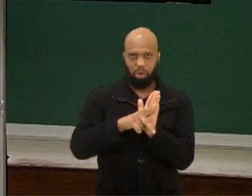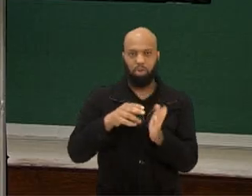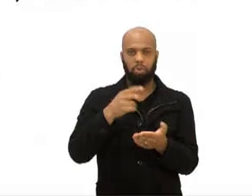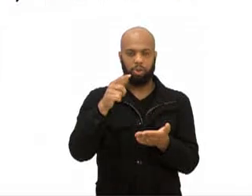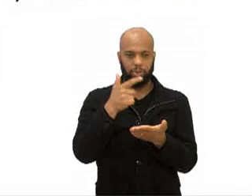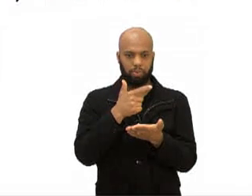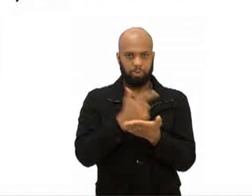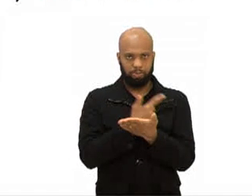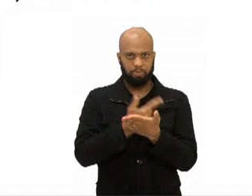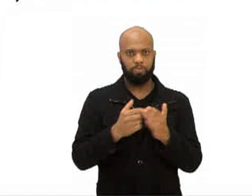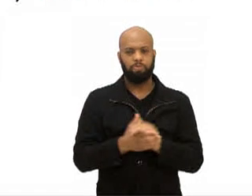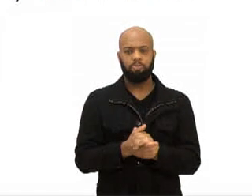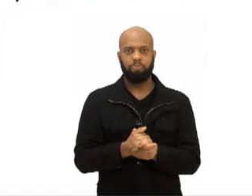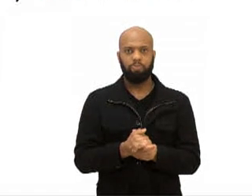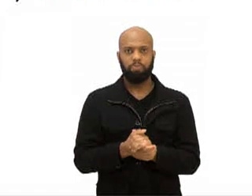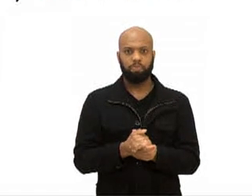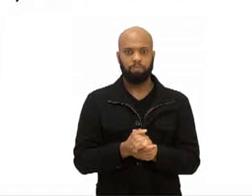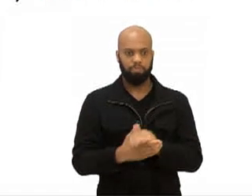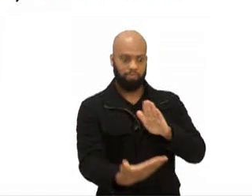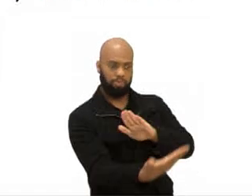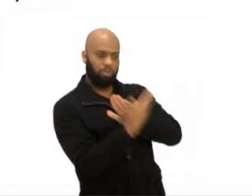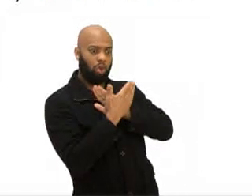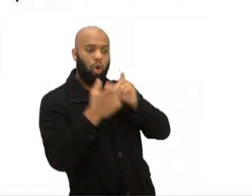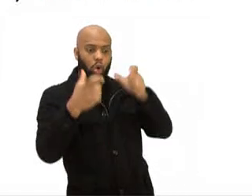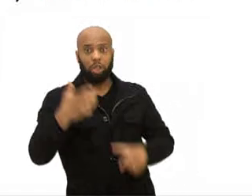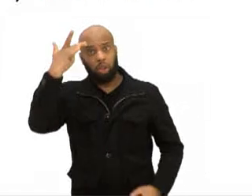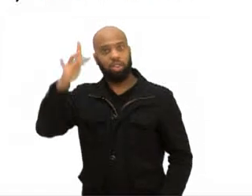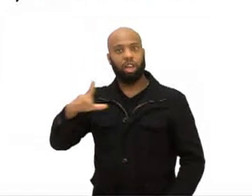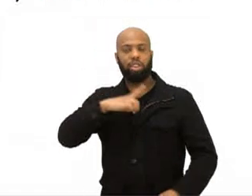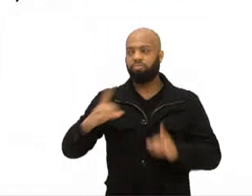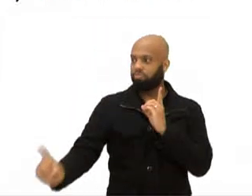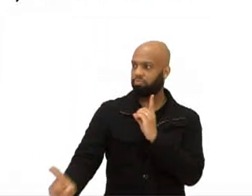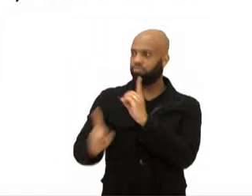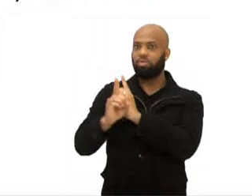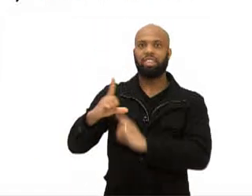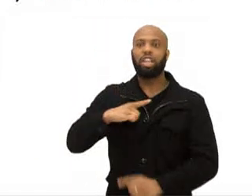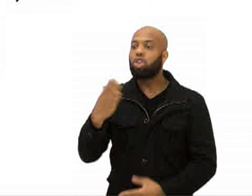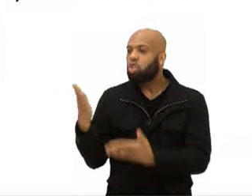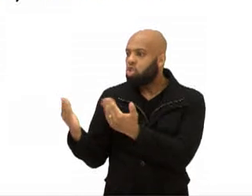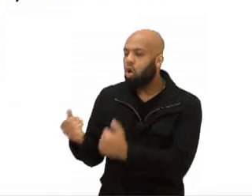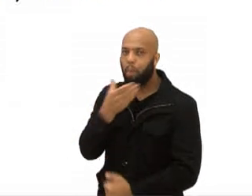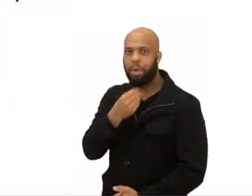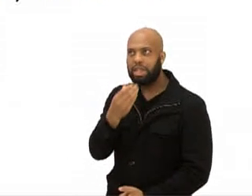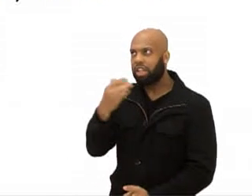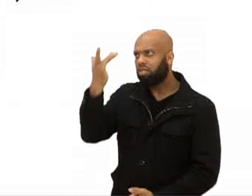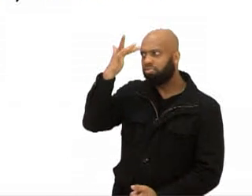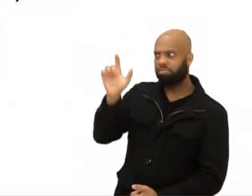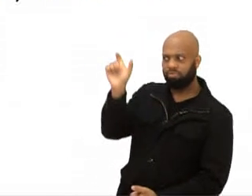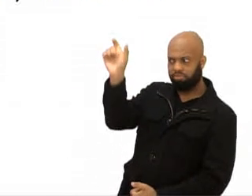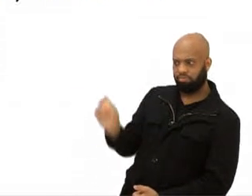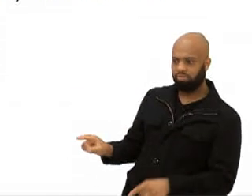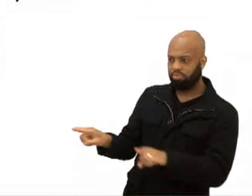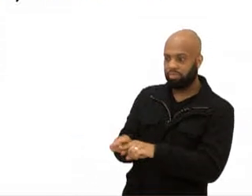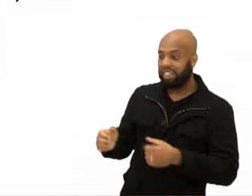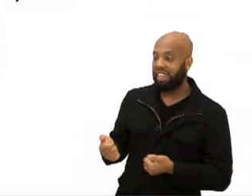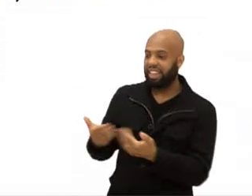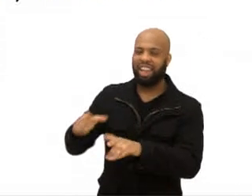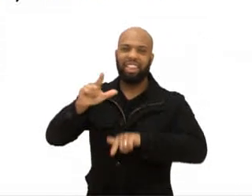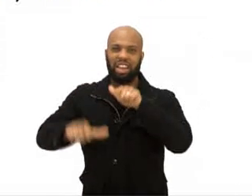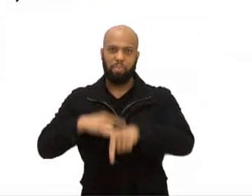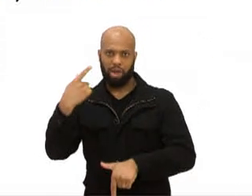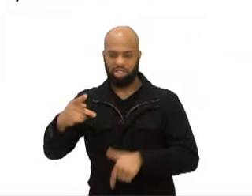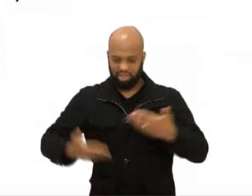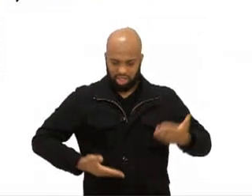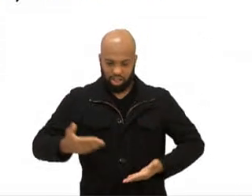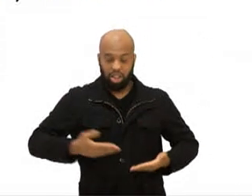livro. A ajuda vem de um lugar inesperado. Um encontro casual com um jovem misterioso garante a Mari um emprego como